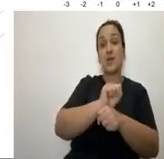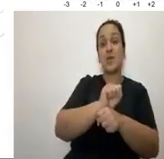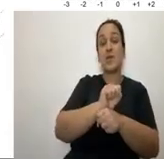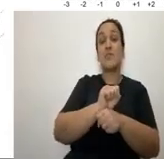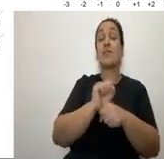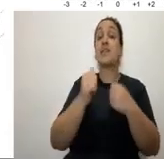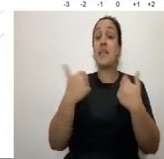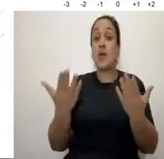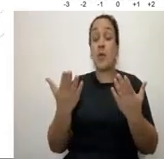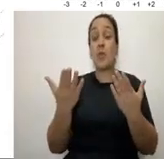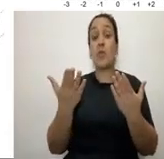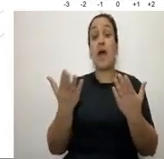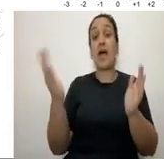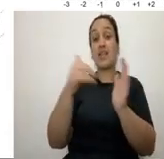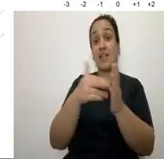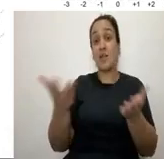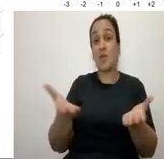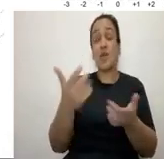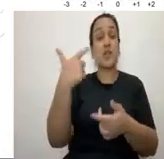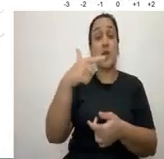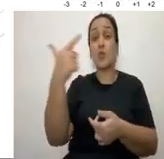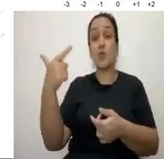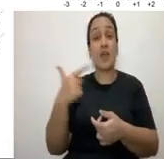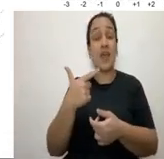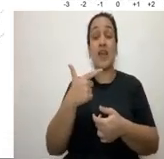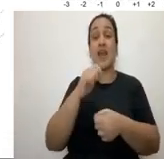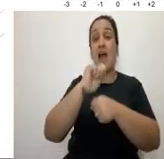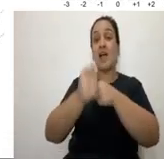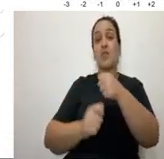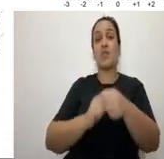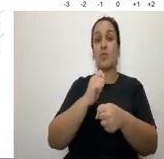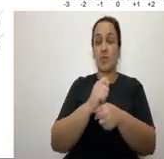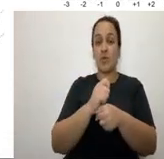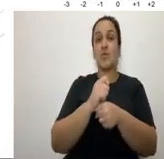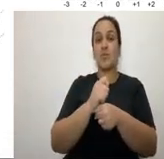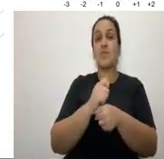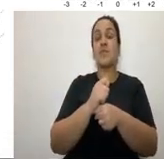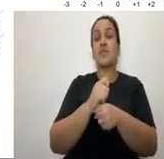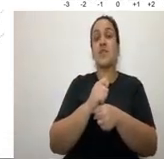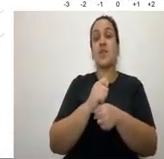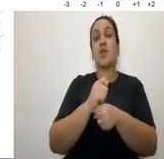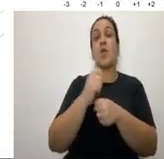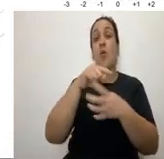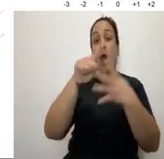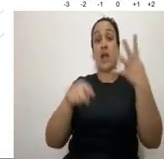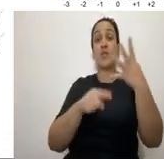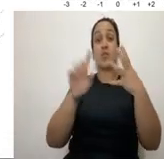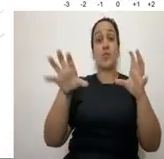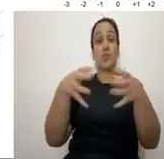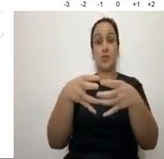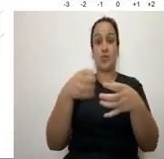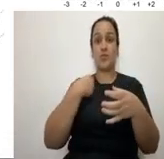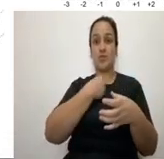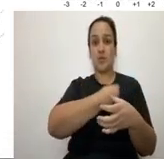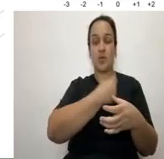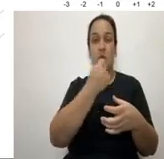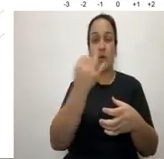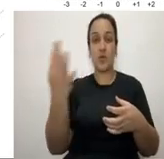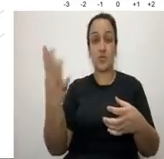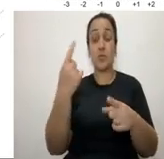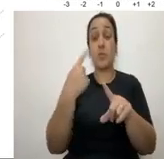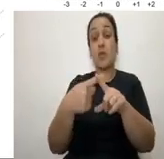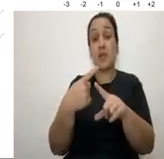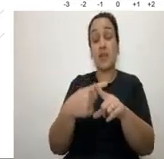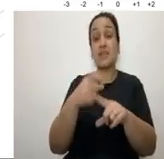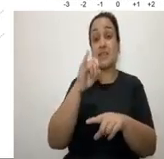né? Até agora a gente não teve um átomo que apresente o mesmo conjunto dos 4 números